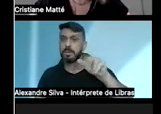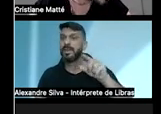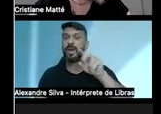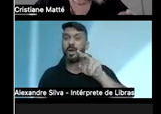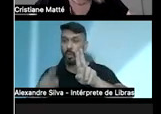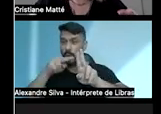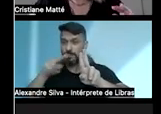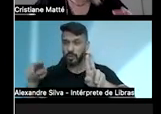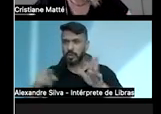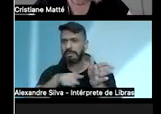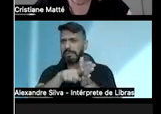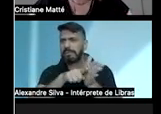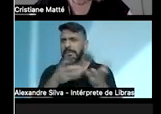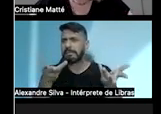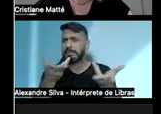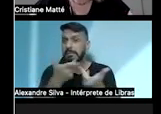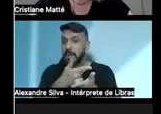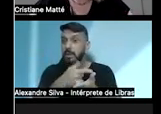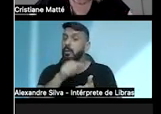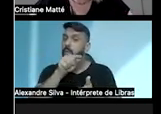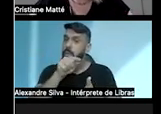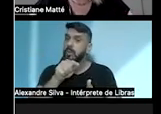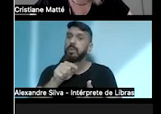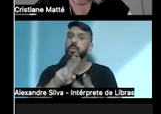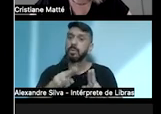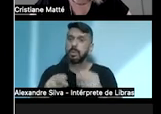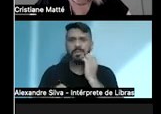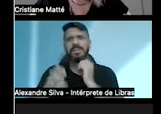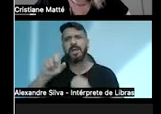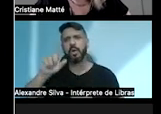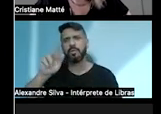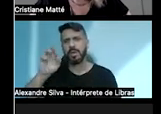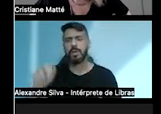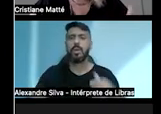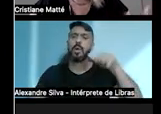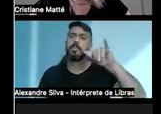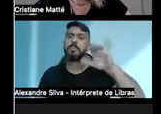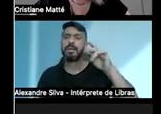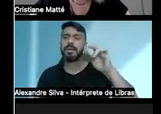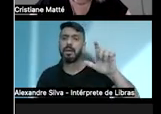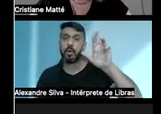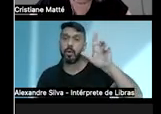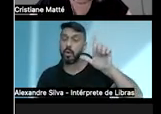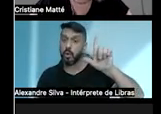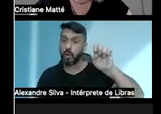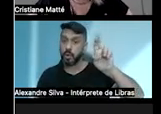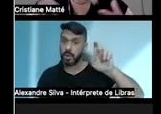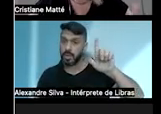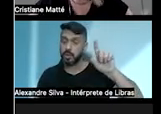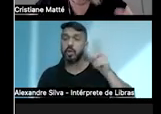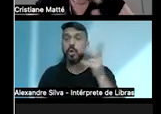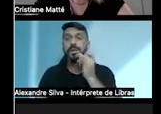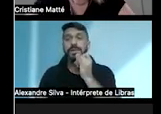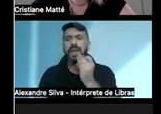tem pesquisadores fenomenais que trabalham com irisina. O Sérgio Ferreira, o Micael Lourenço, né? São dois exemplos de pesquisadores,